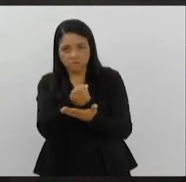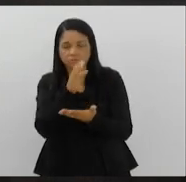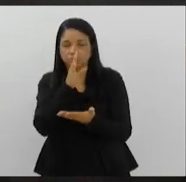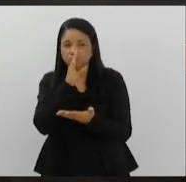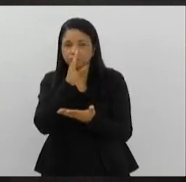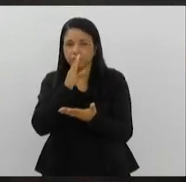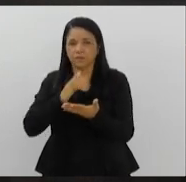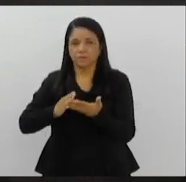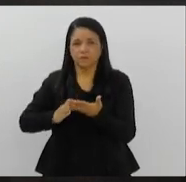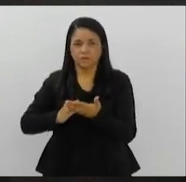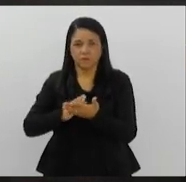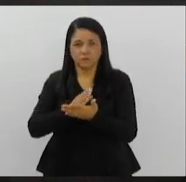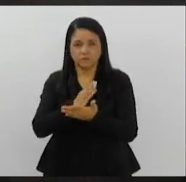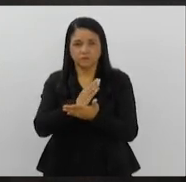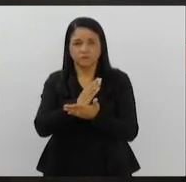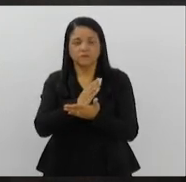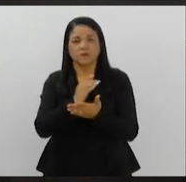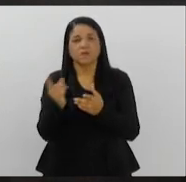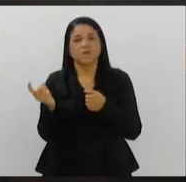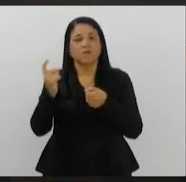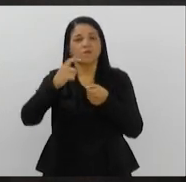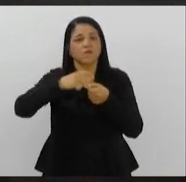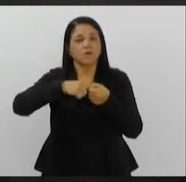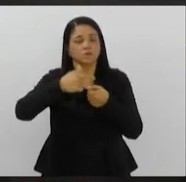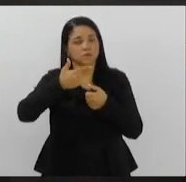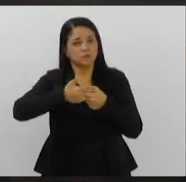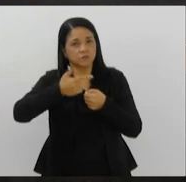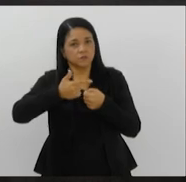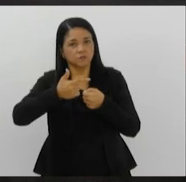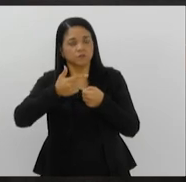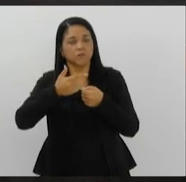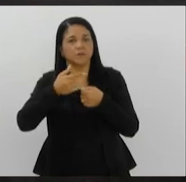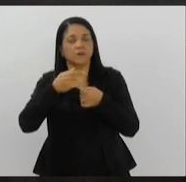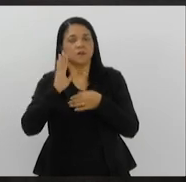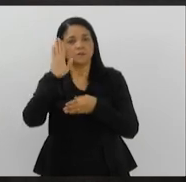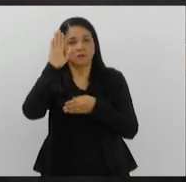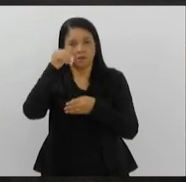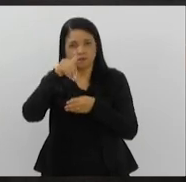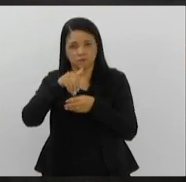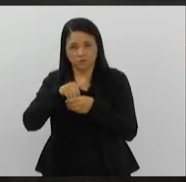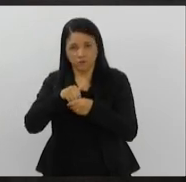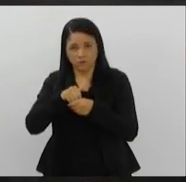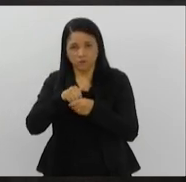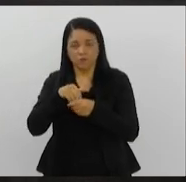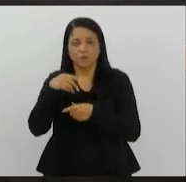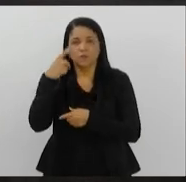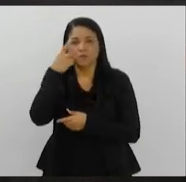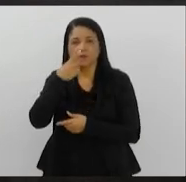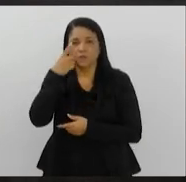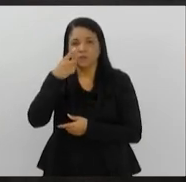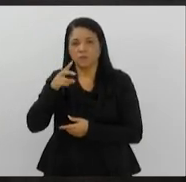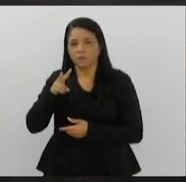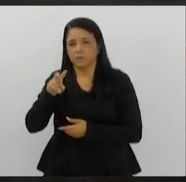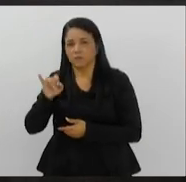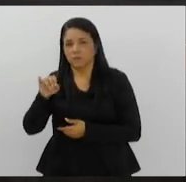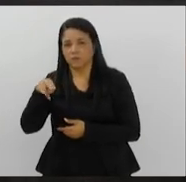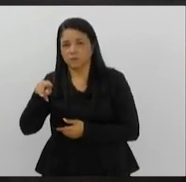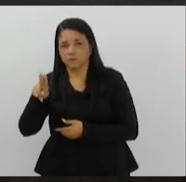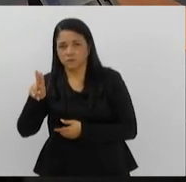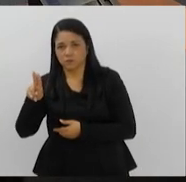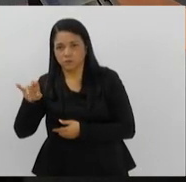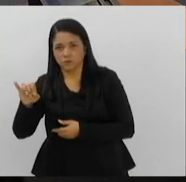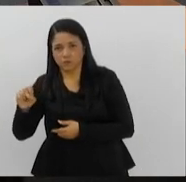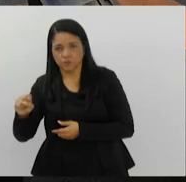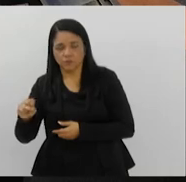estão, aprovado em primeiro retorno, em segunda, para a declaração de voto, deputado Vinícius Cozzolino.